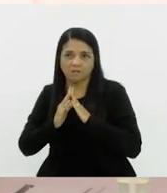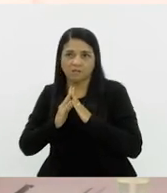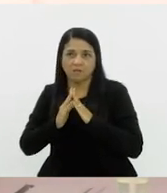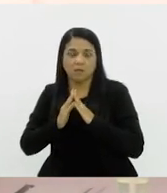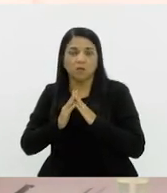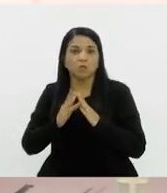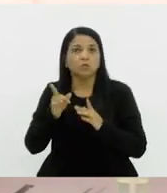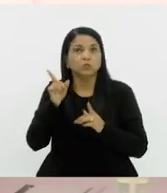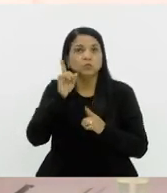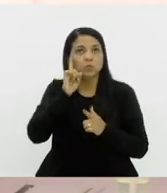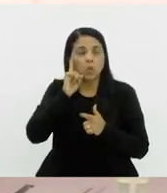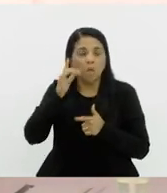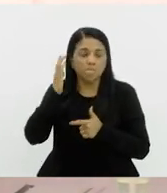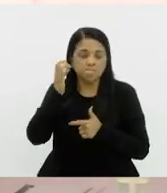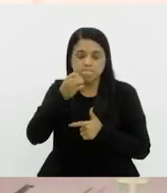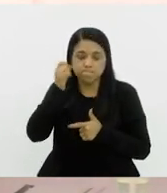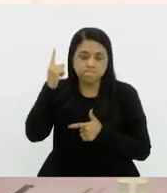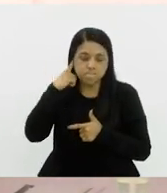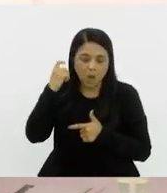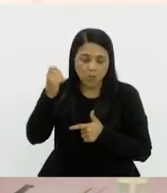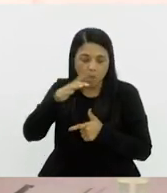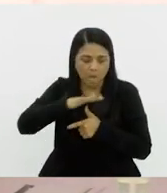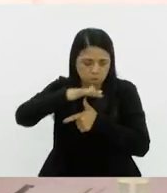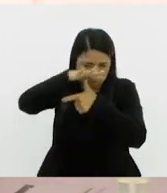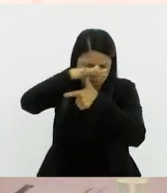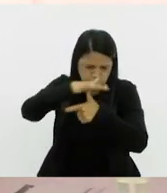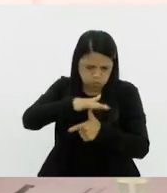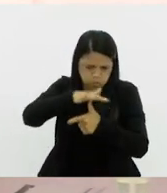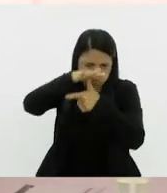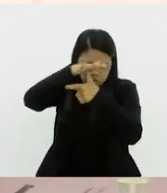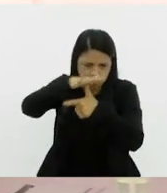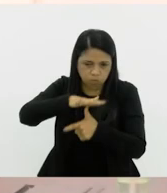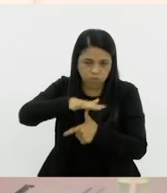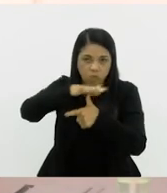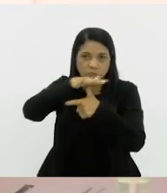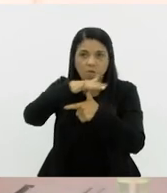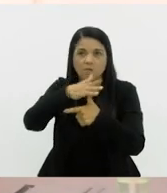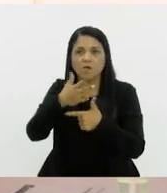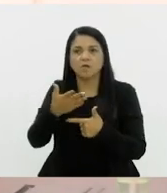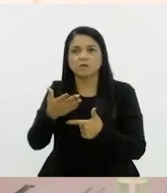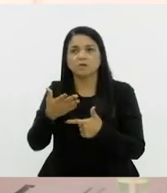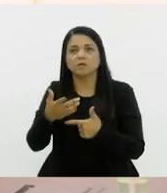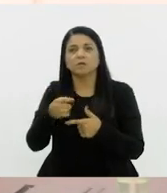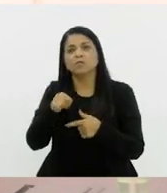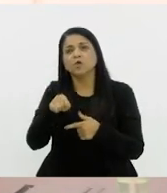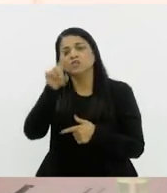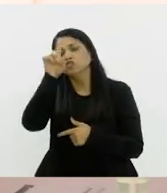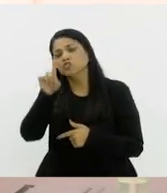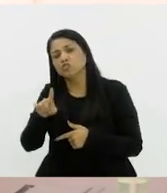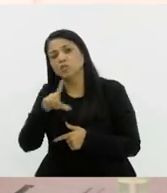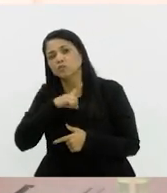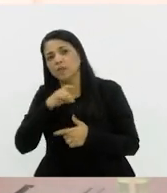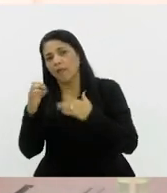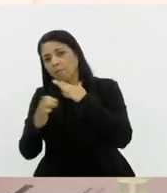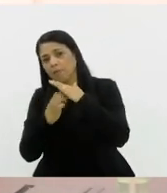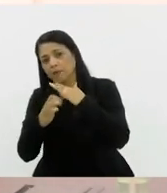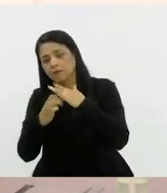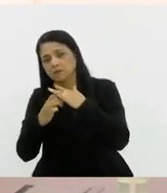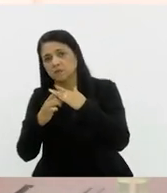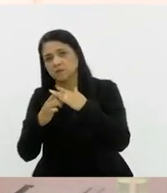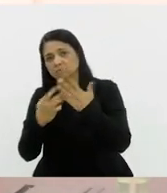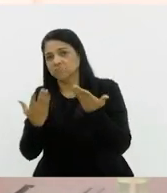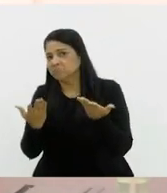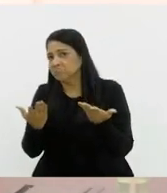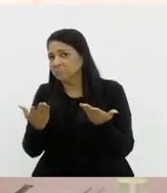o dia inteiro, e sai um e vem outro. Quer dizer, por que eles têm o direito de fazer isso com a gente?